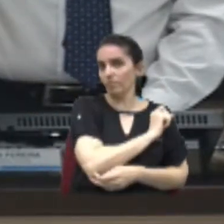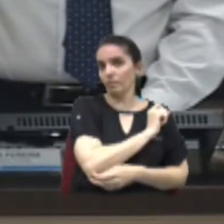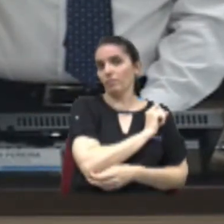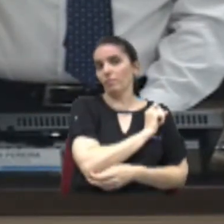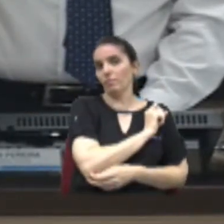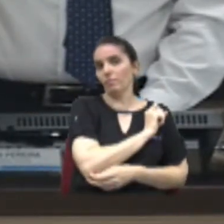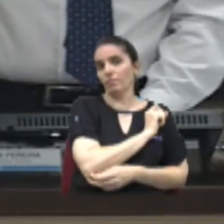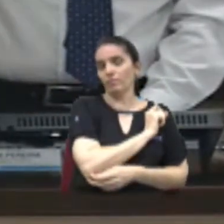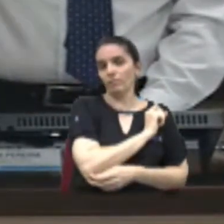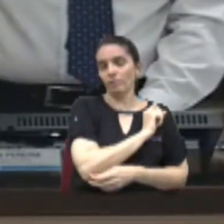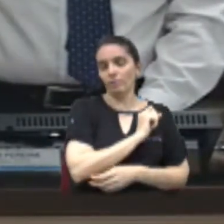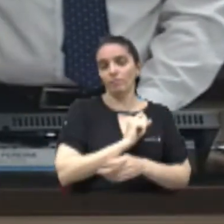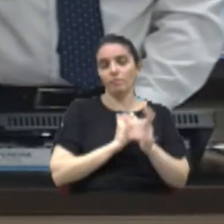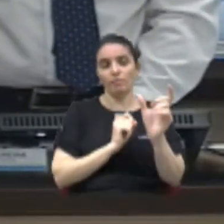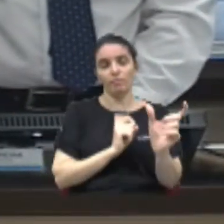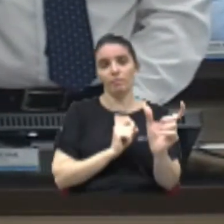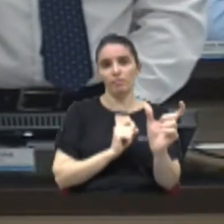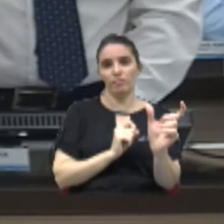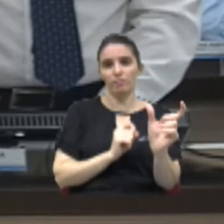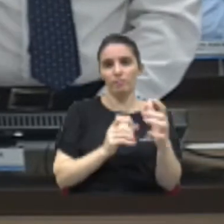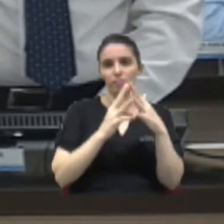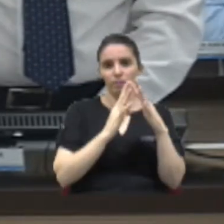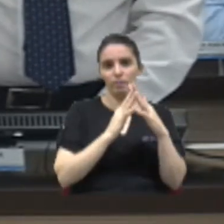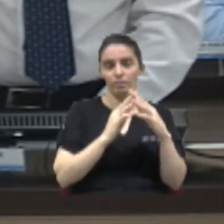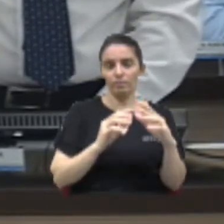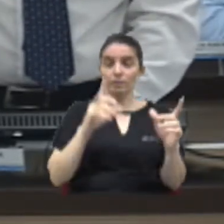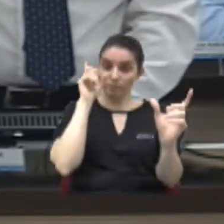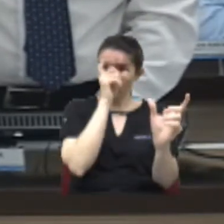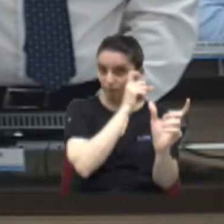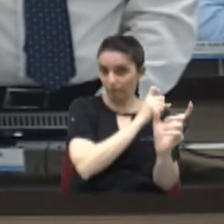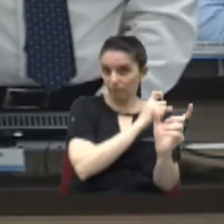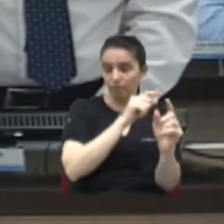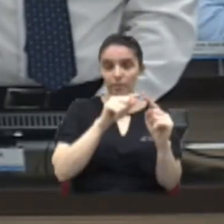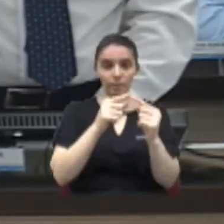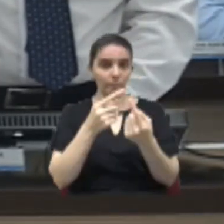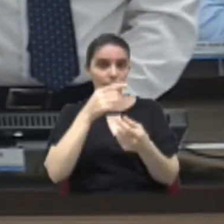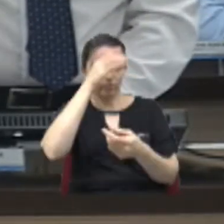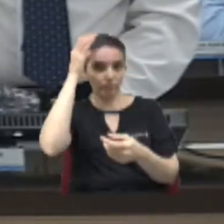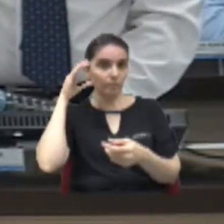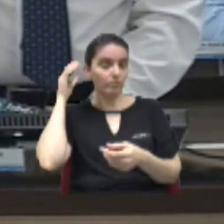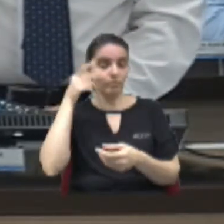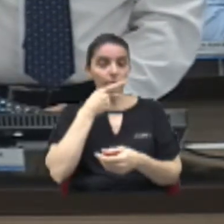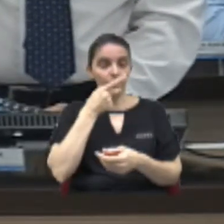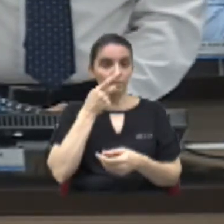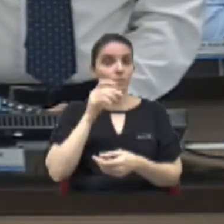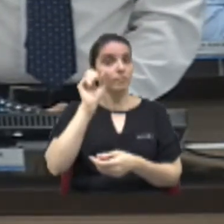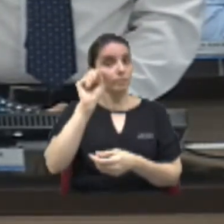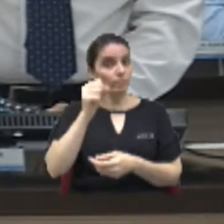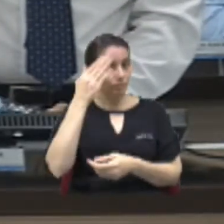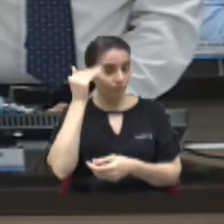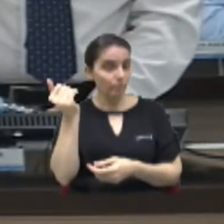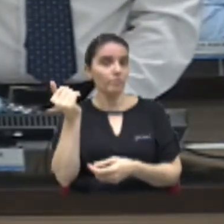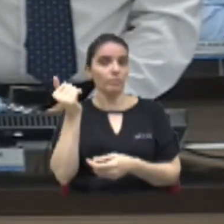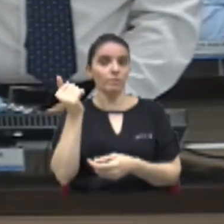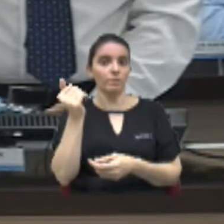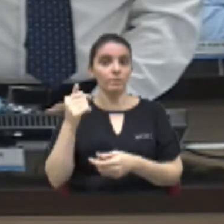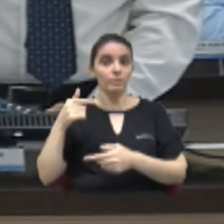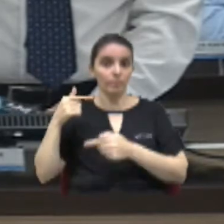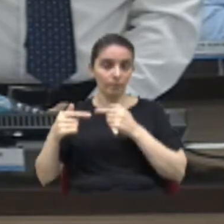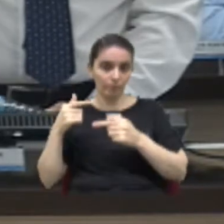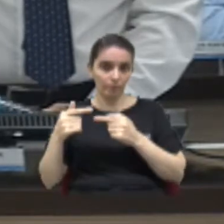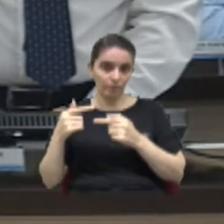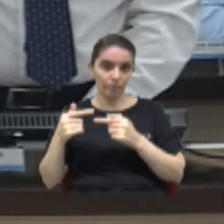convênios com o programa Minha Casa Minha Vida, com o governo federal, através da Caixa Econômica, tem um